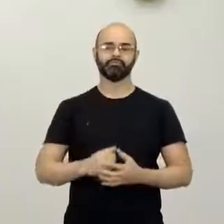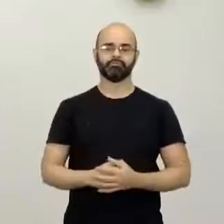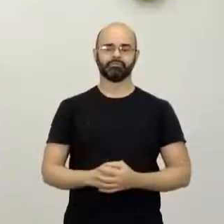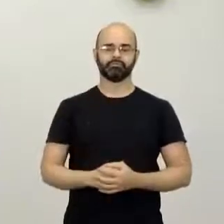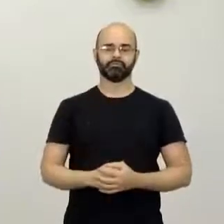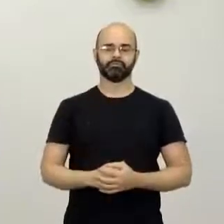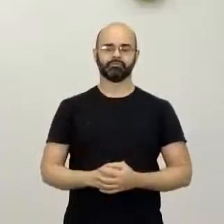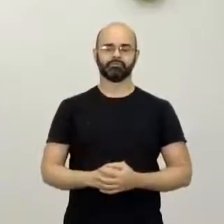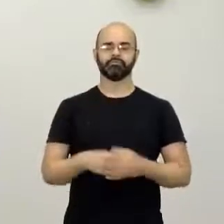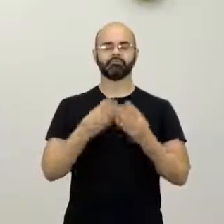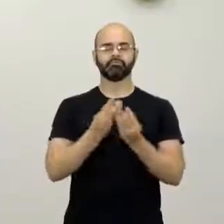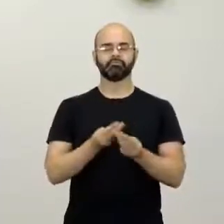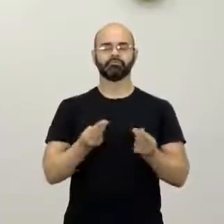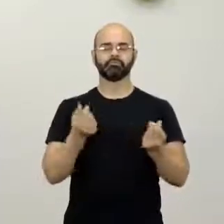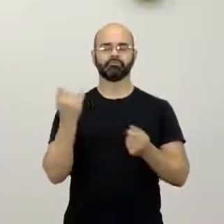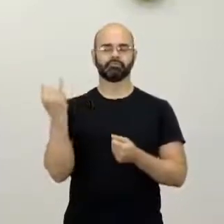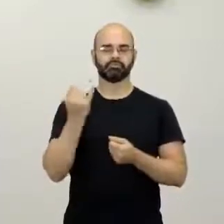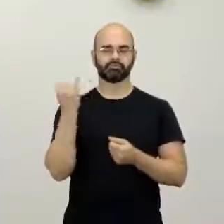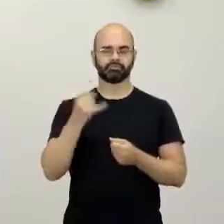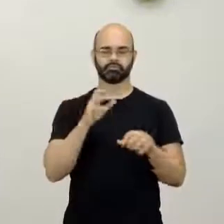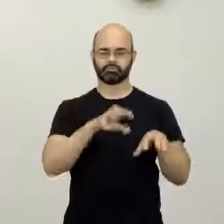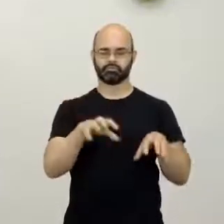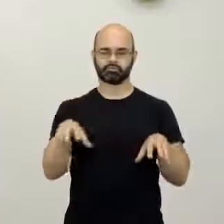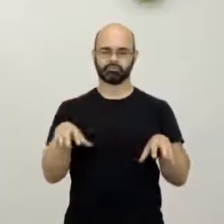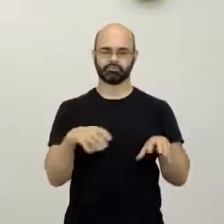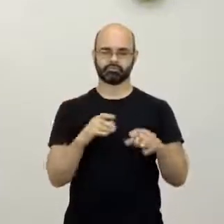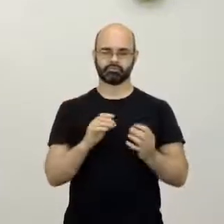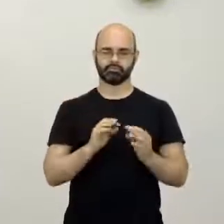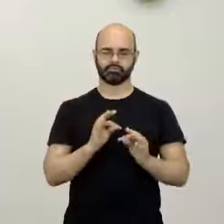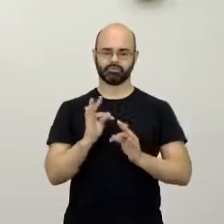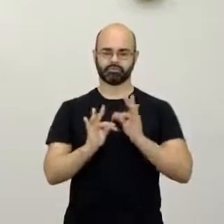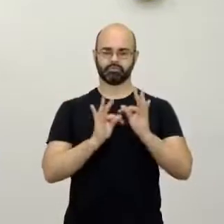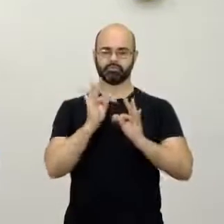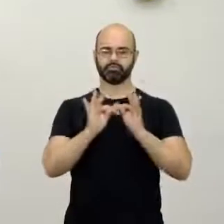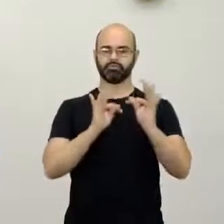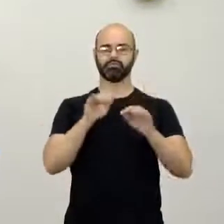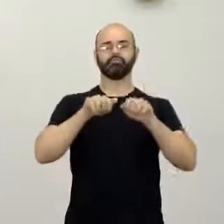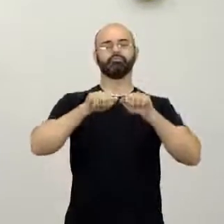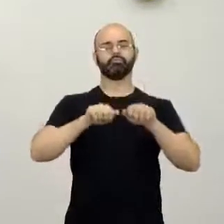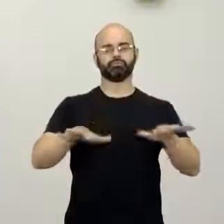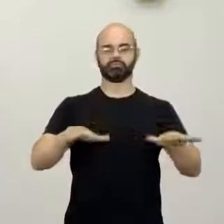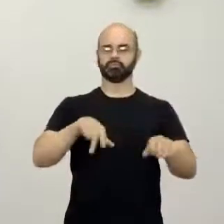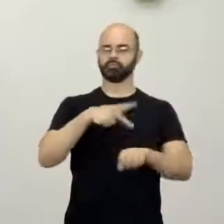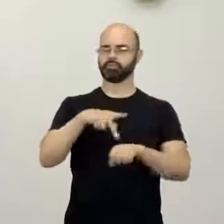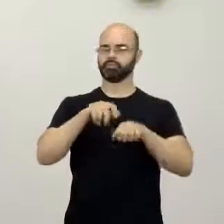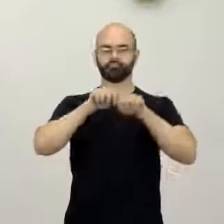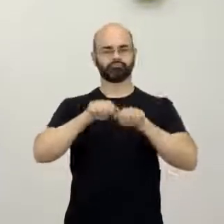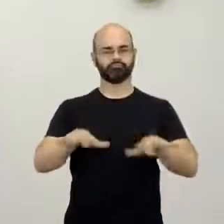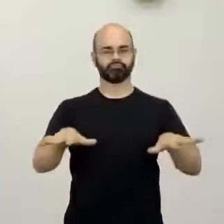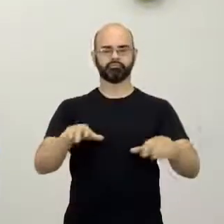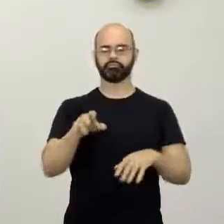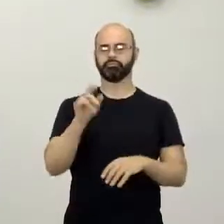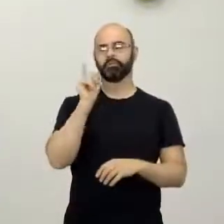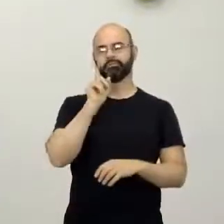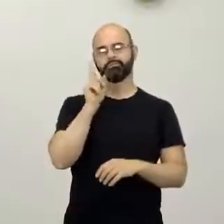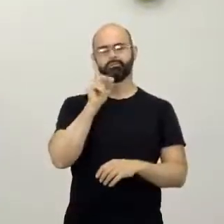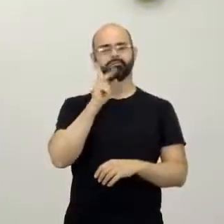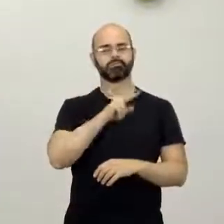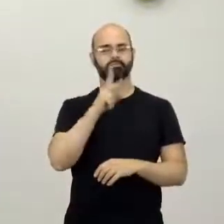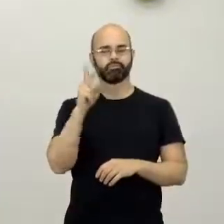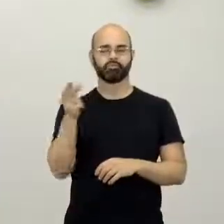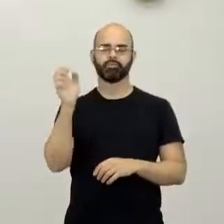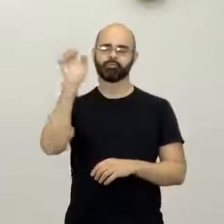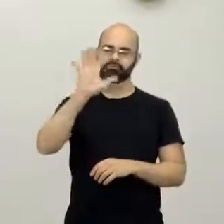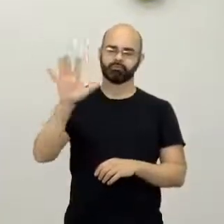né, dissolução de parques tecnológicos e espalhar aí para todo o país, como acontece nos Estados Unidos, como acontece na